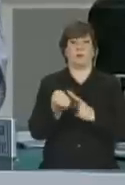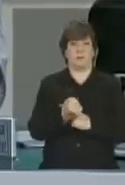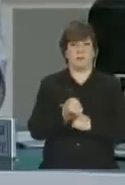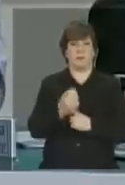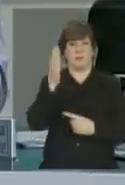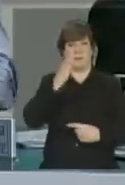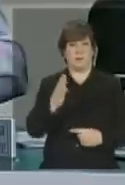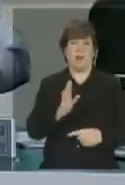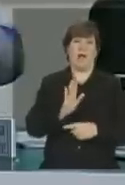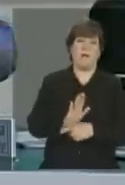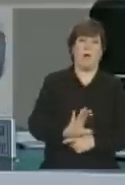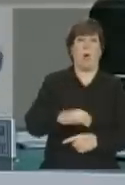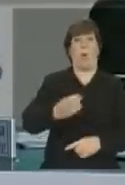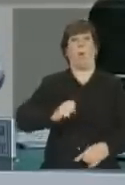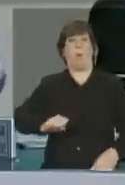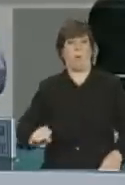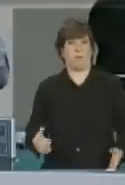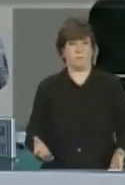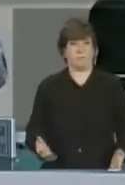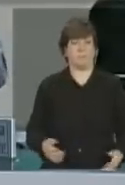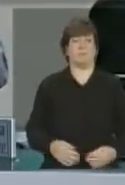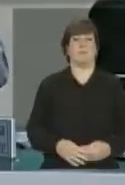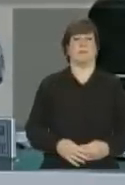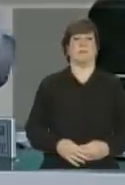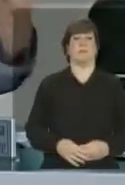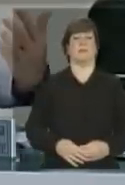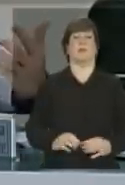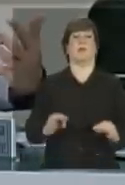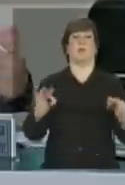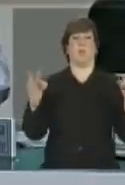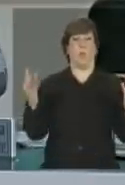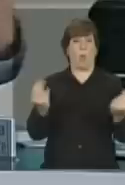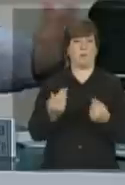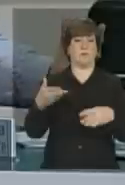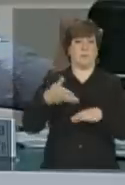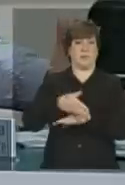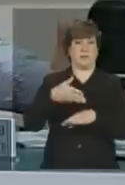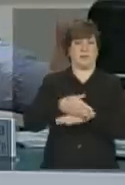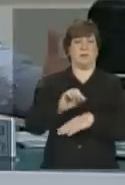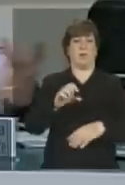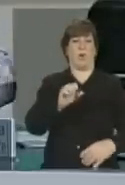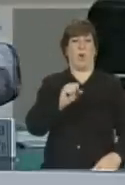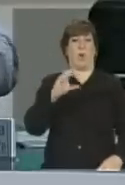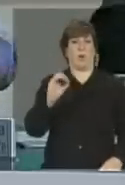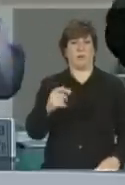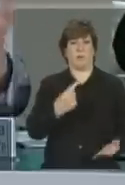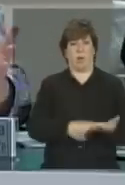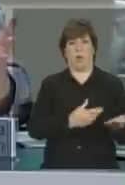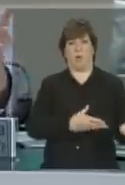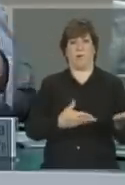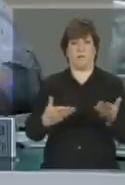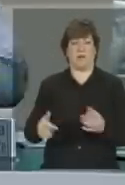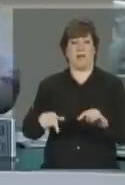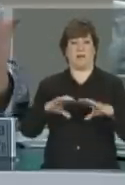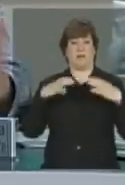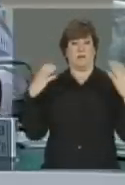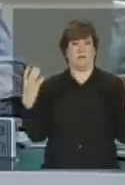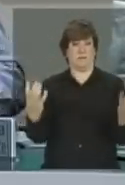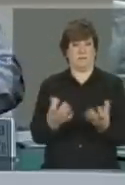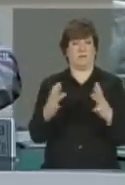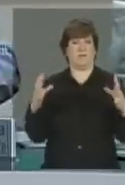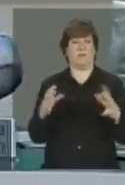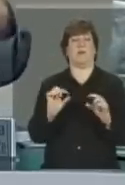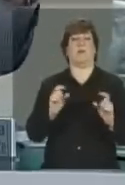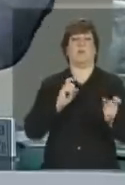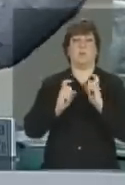contra. Da avaliação que me foi passada por todos que participaram, foram 80 convidados, são eventos fechados para facilitar o